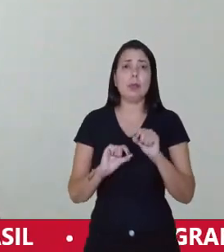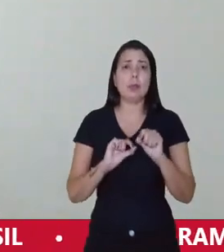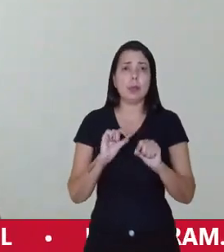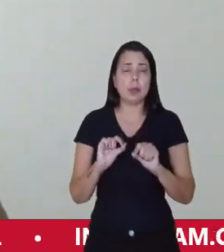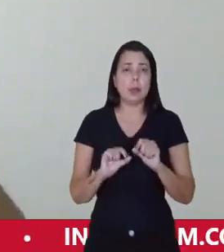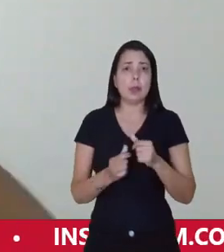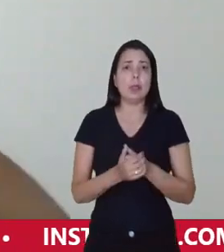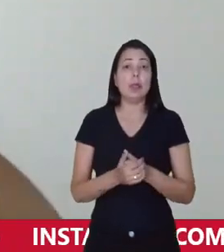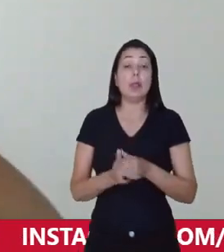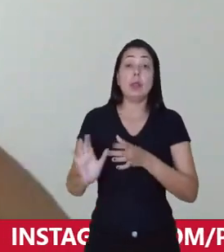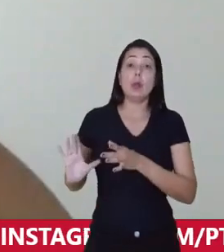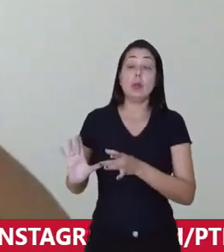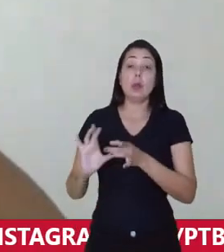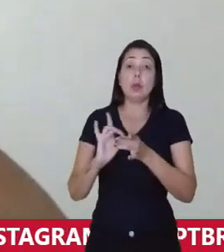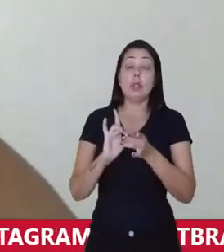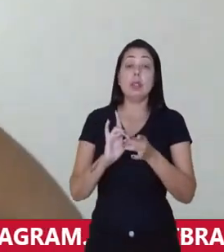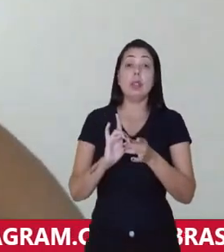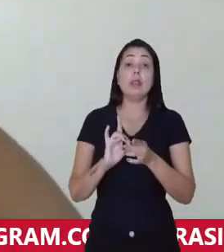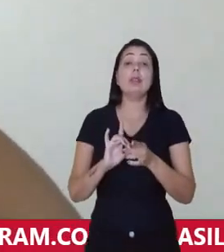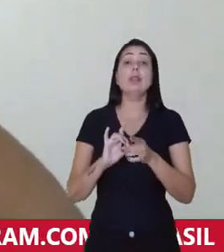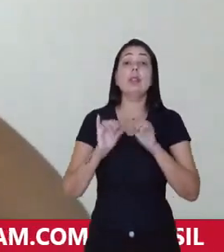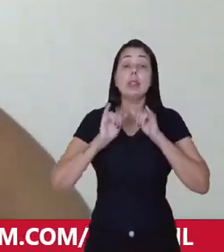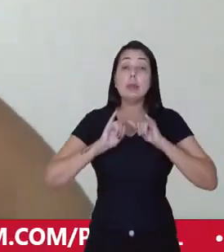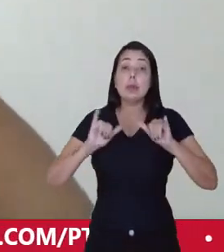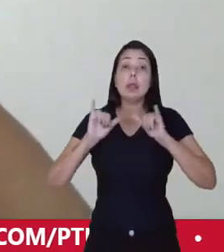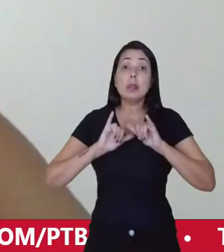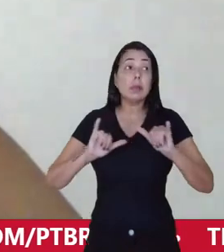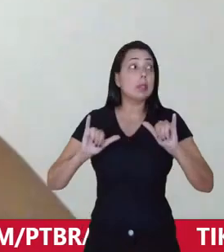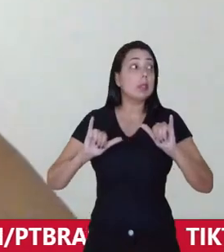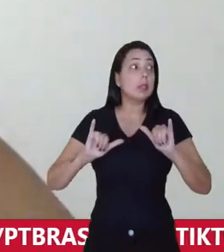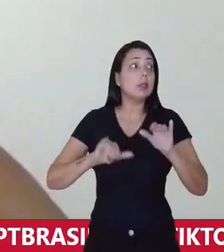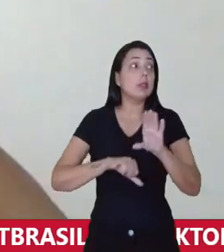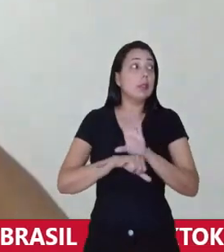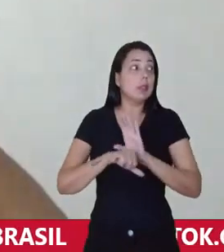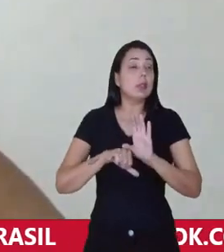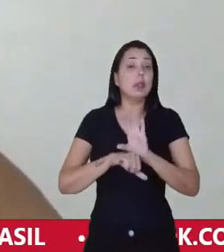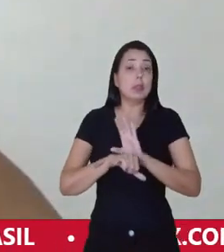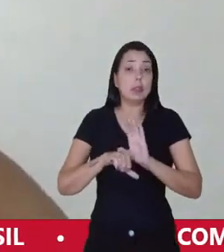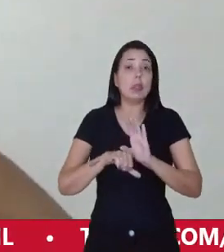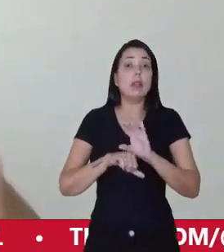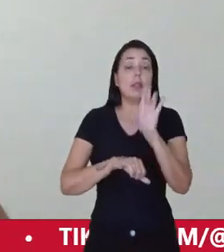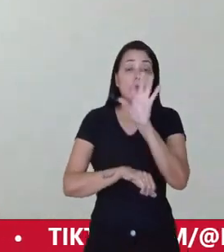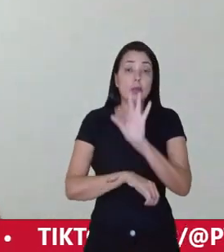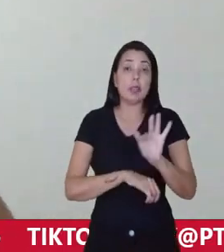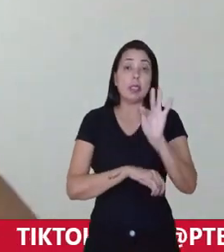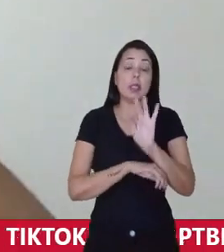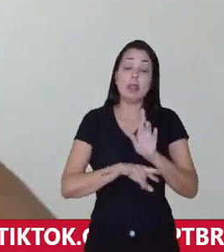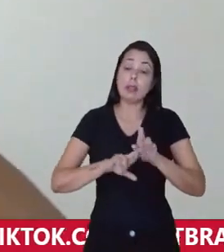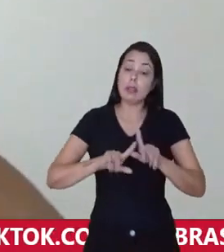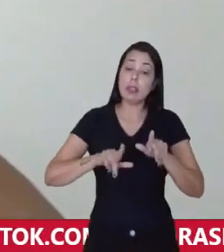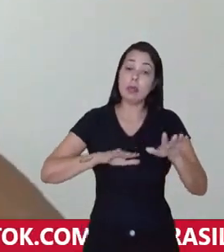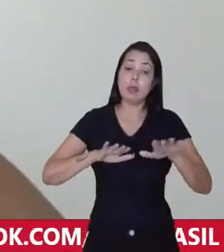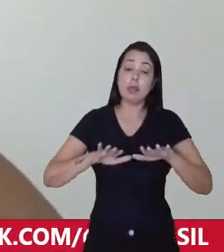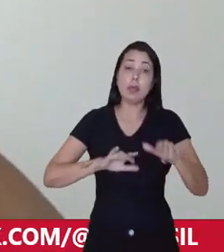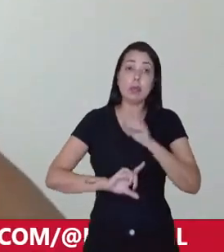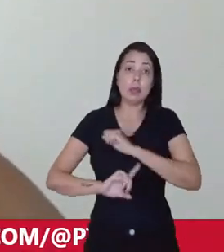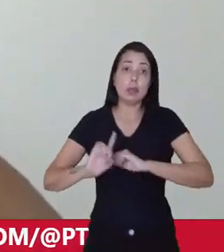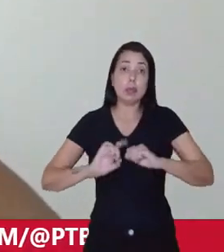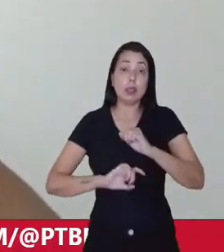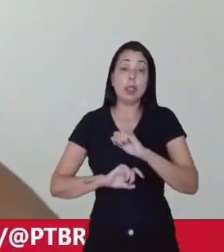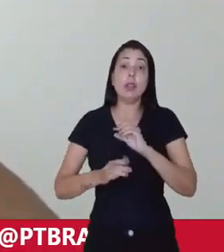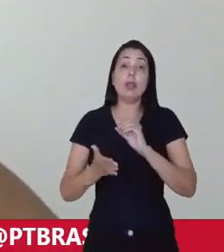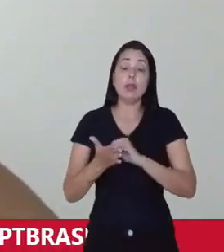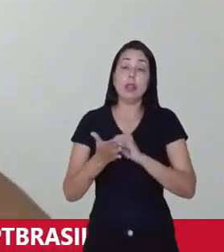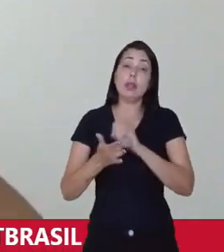país, no contexto, então, da proclamação da Constituição Federal. Então, os diferentes movimentos sociais, eles pautam